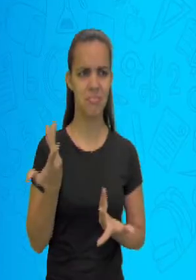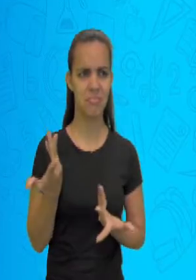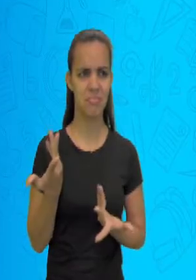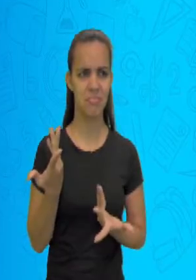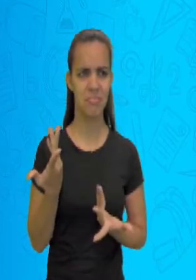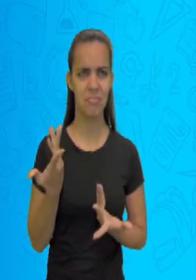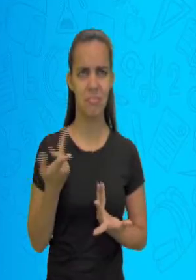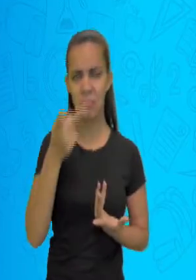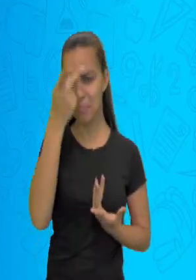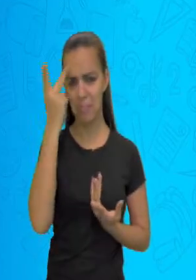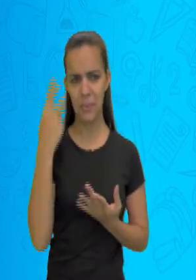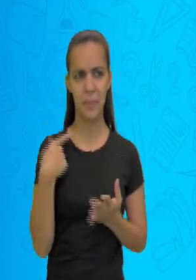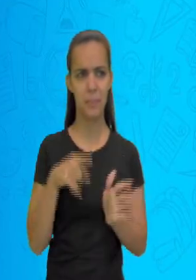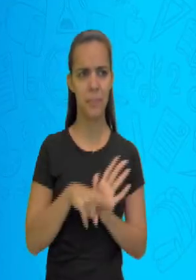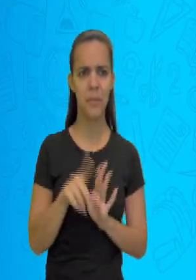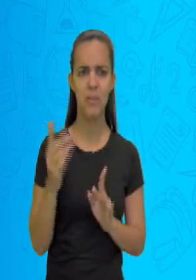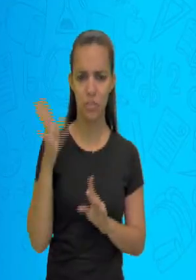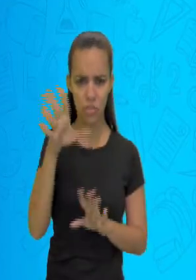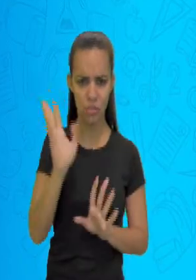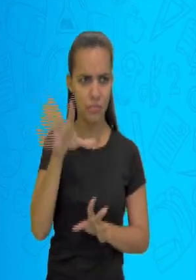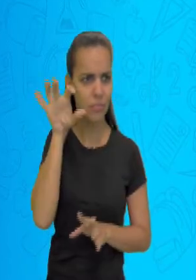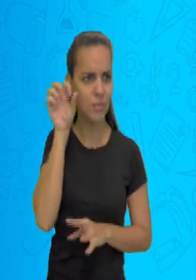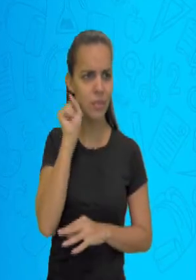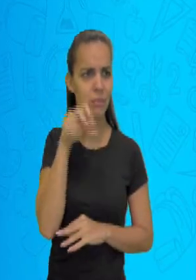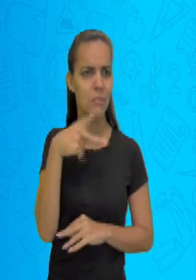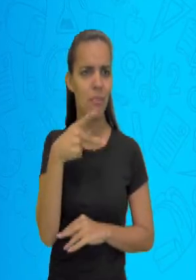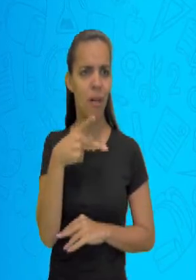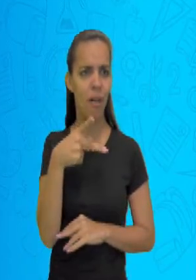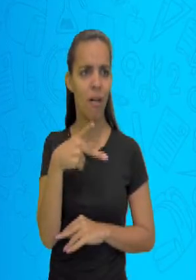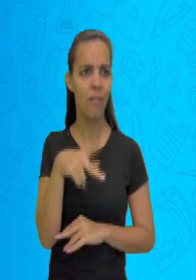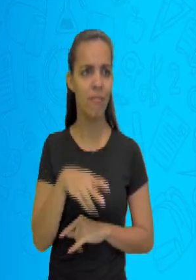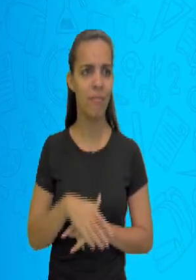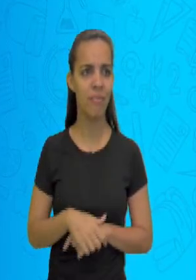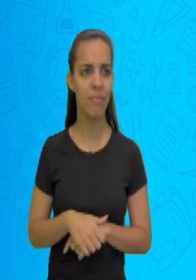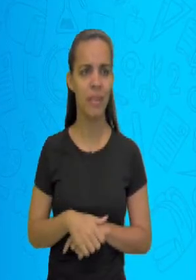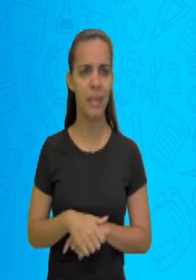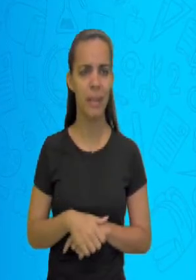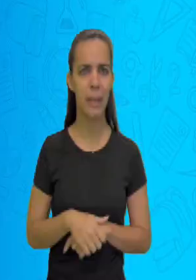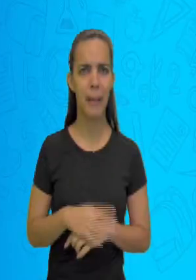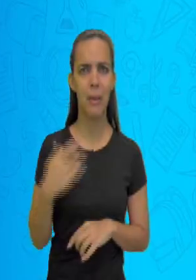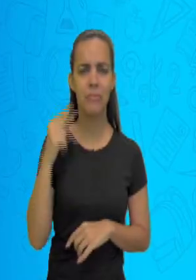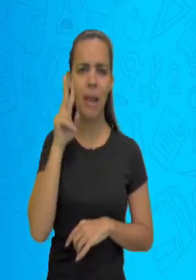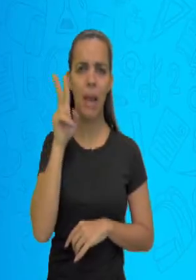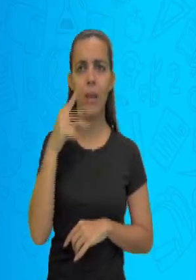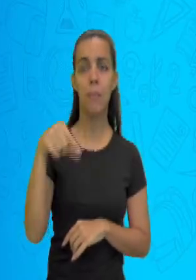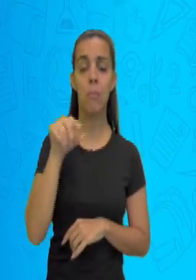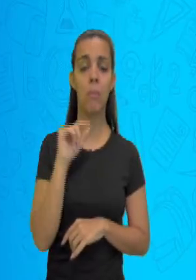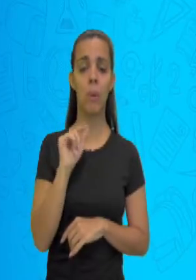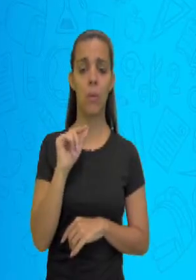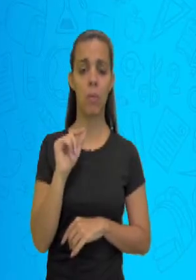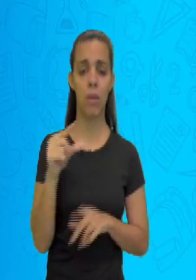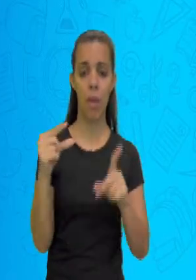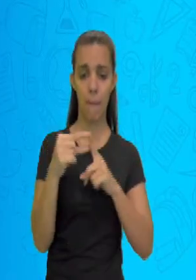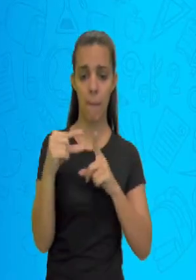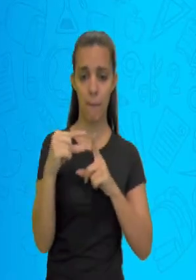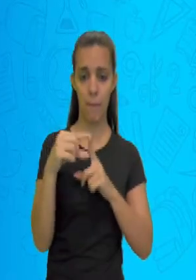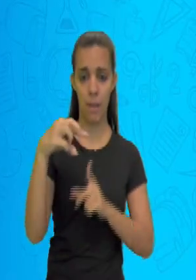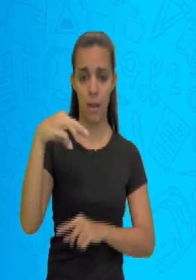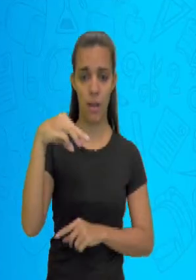escuta falar sobre essa palavra, o que vem à cabeça? O que você relembra? O que essa palavra traz para